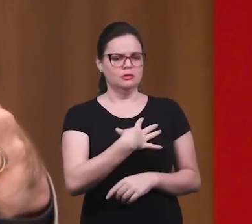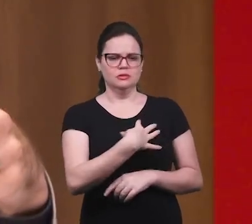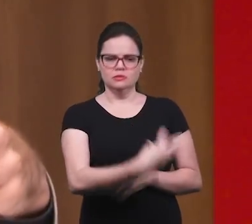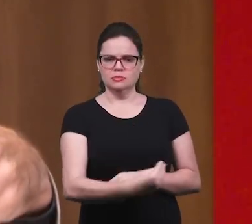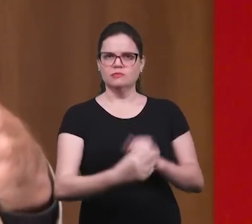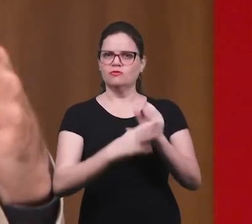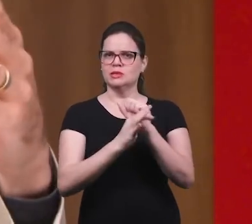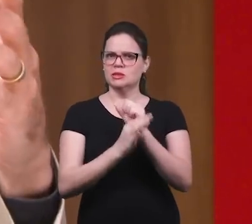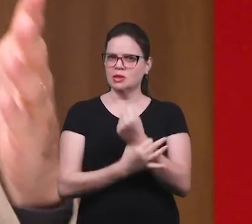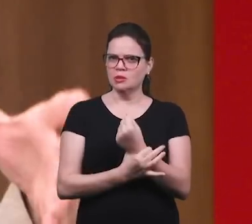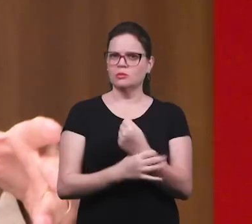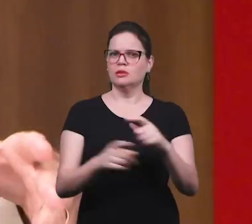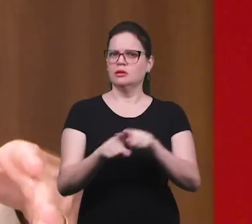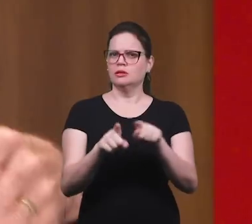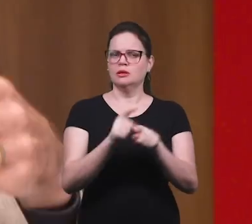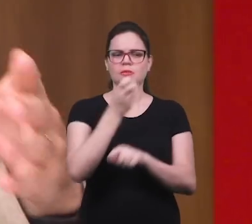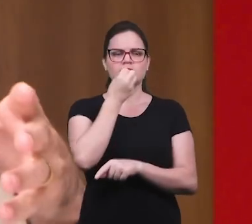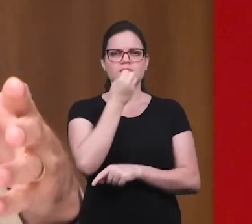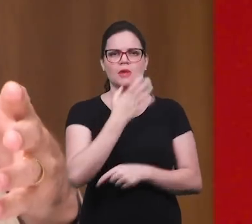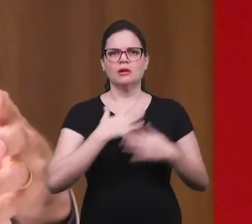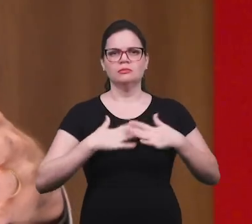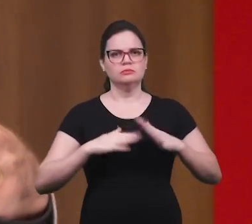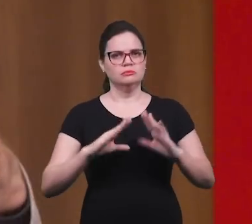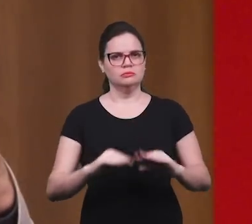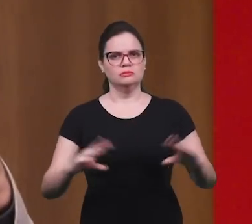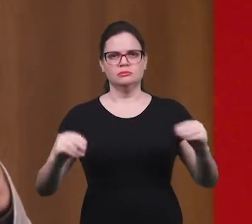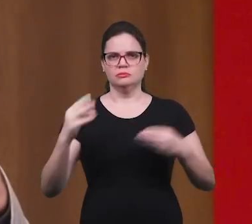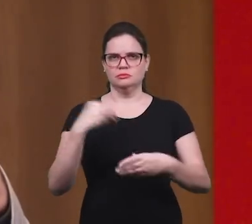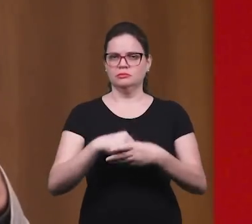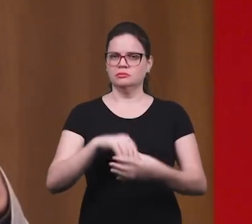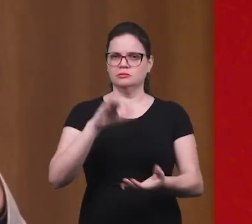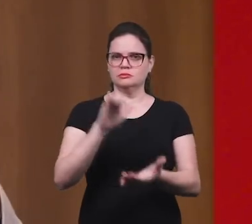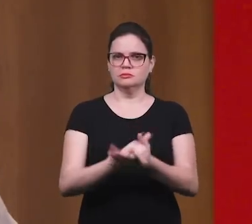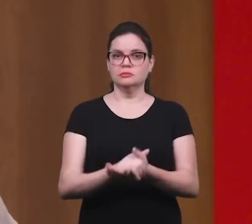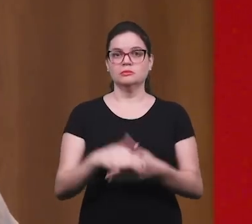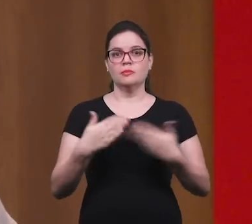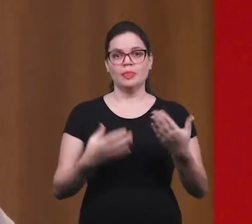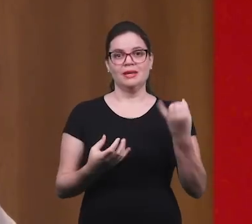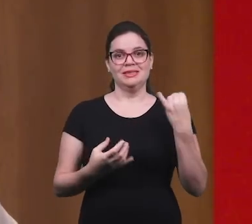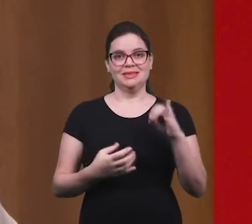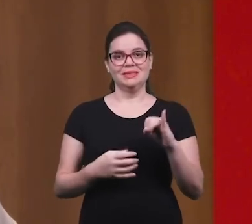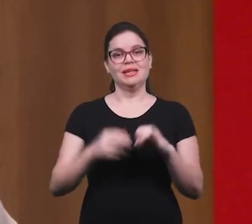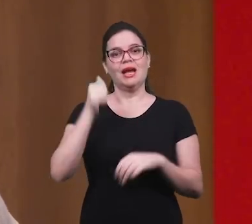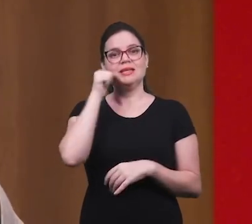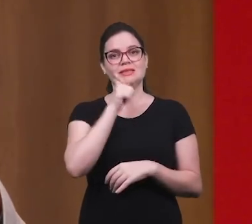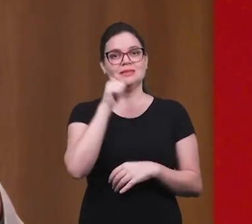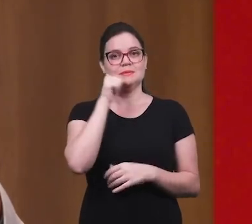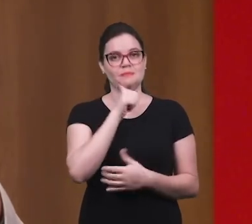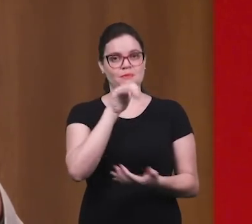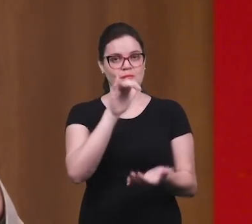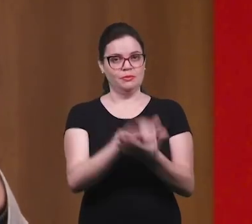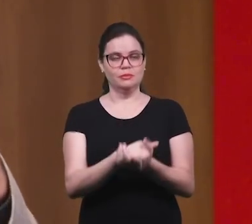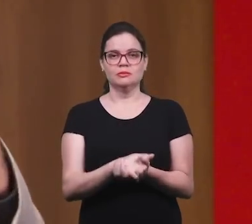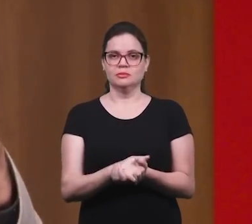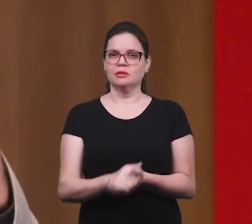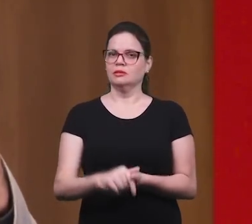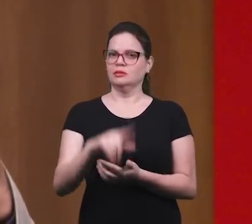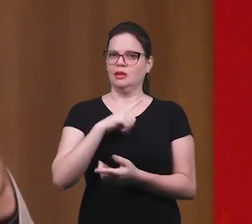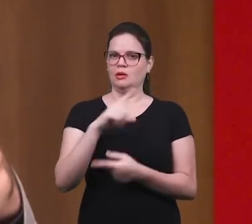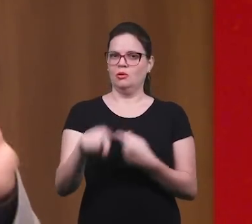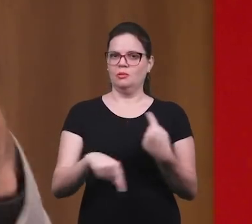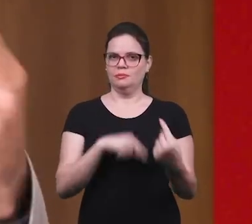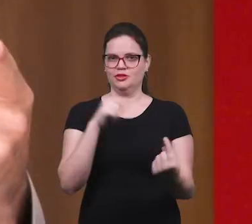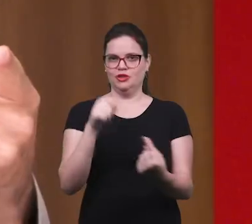segurança à família, é trazer o bem-estar da família, do casamento. Então, a esposa, ela tem essa